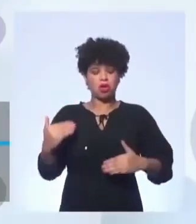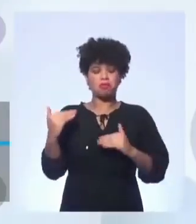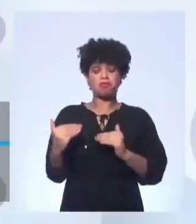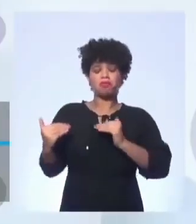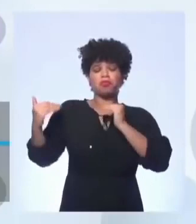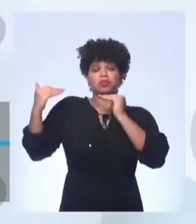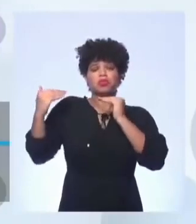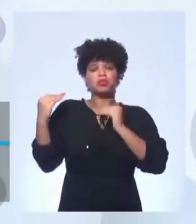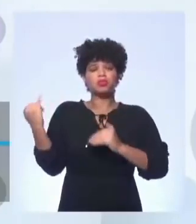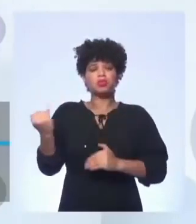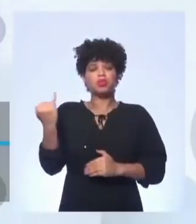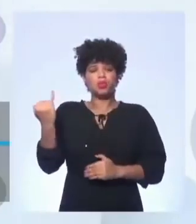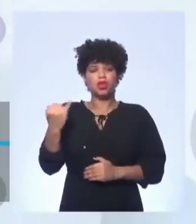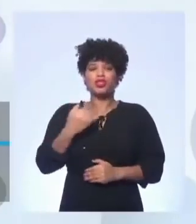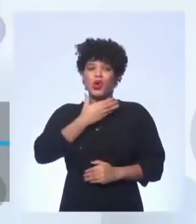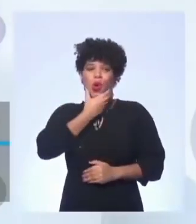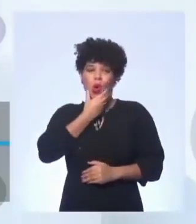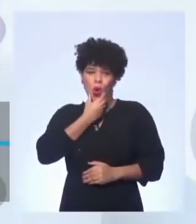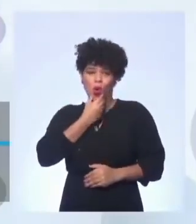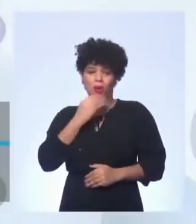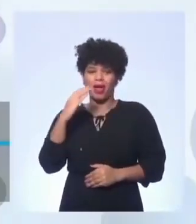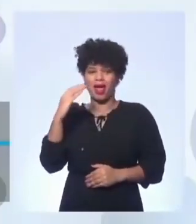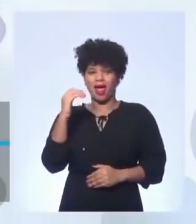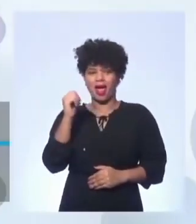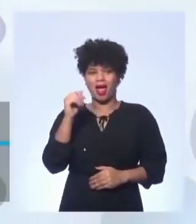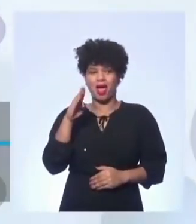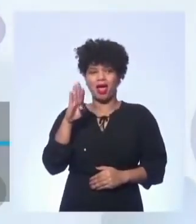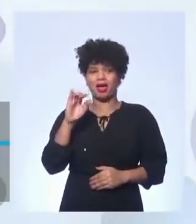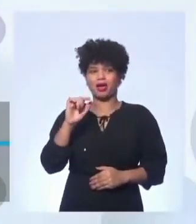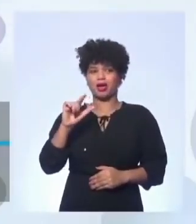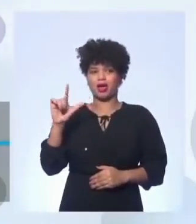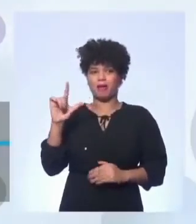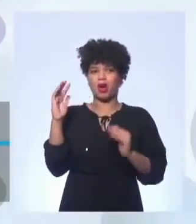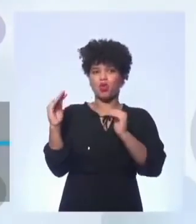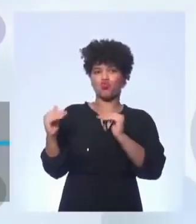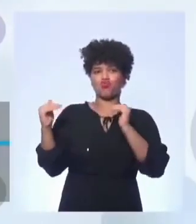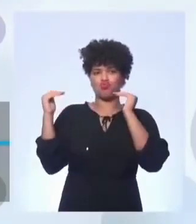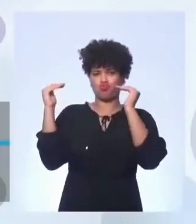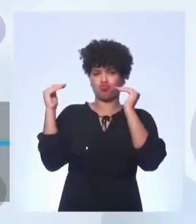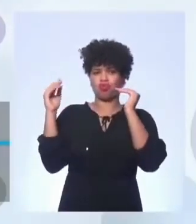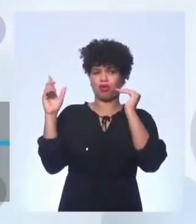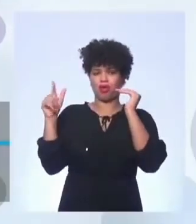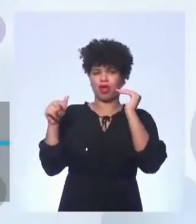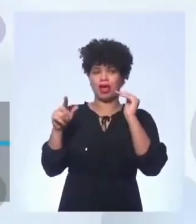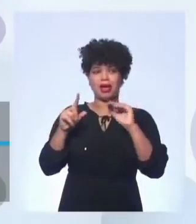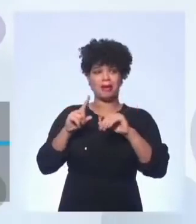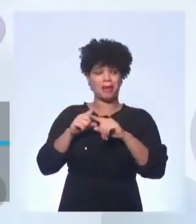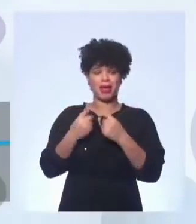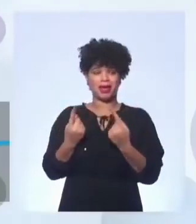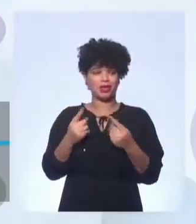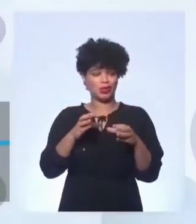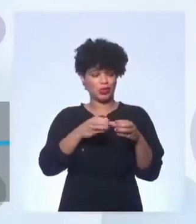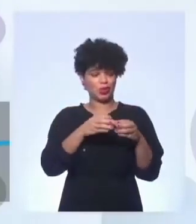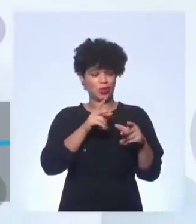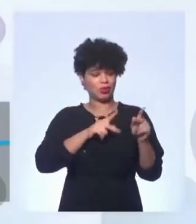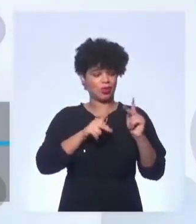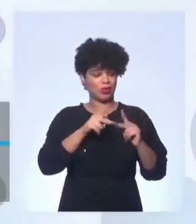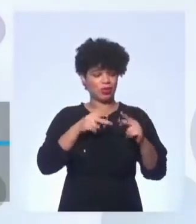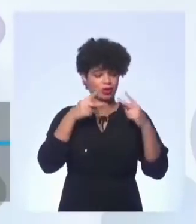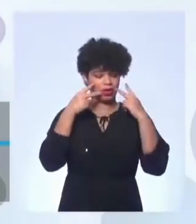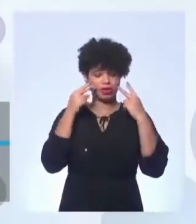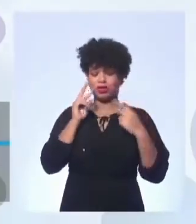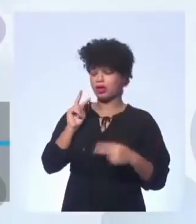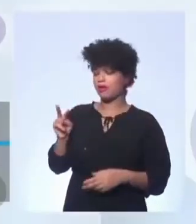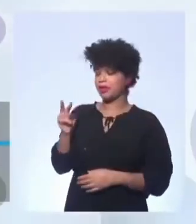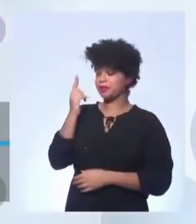a sua superioridade hierárquica diante dos outros, mas que para os indígenas era